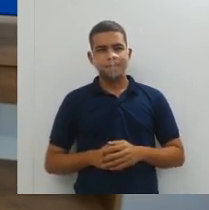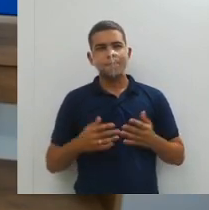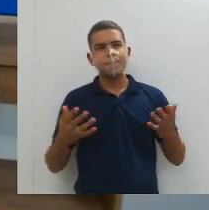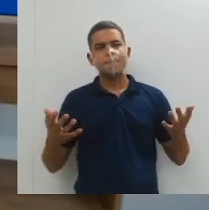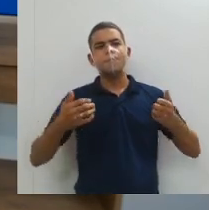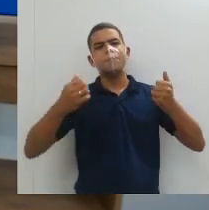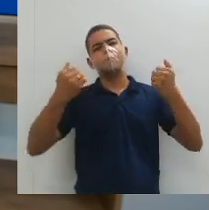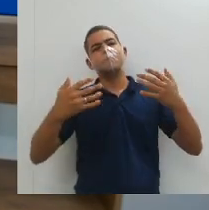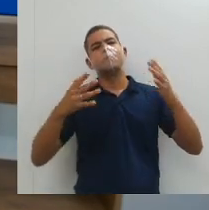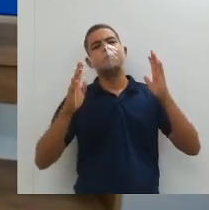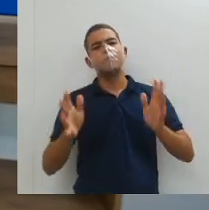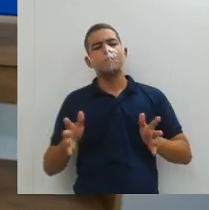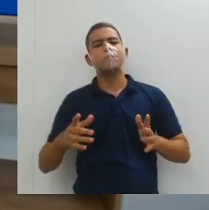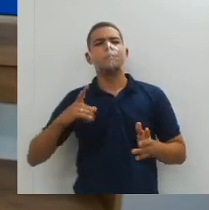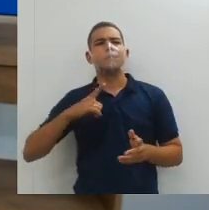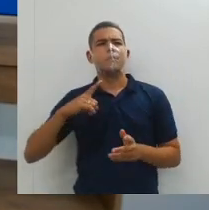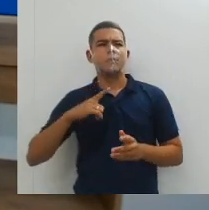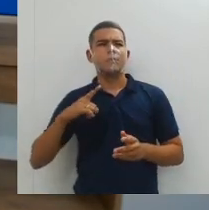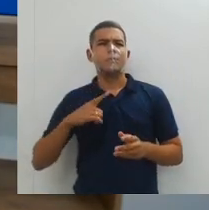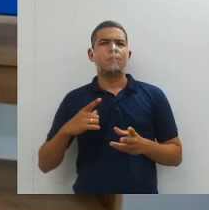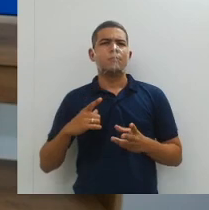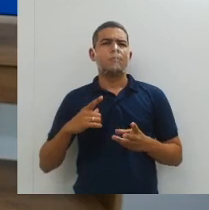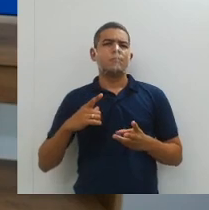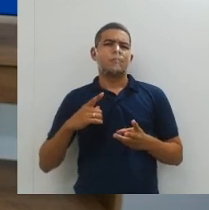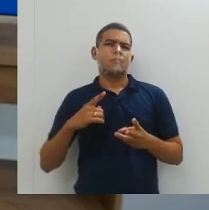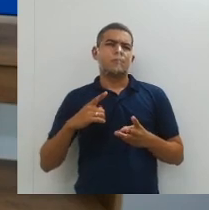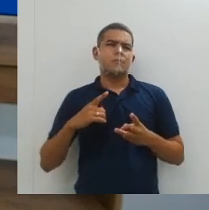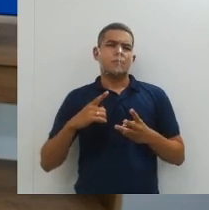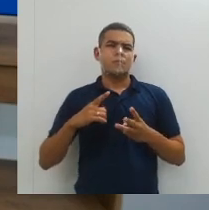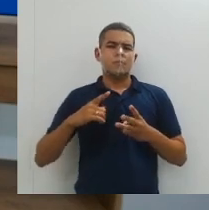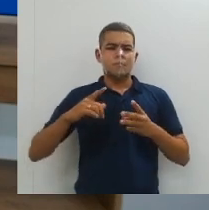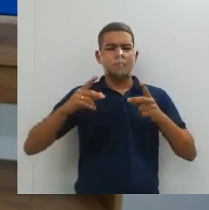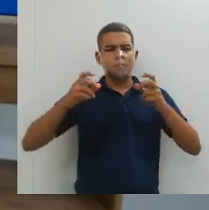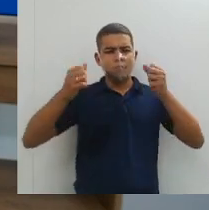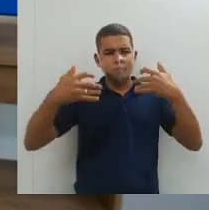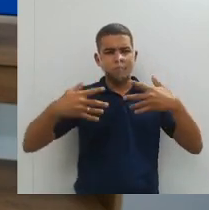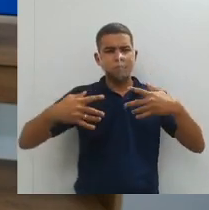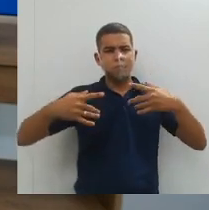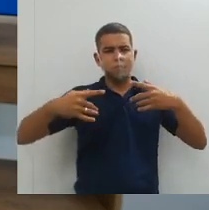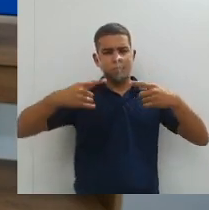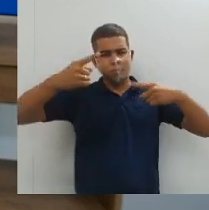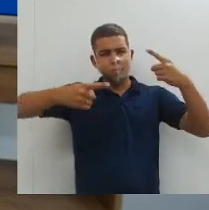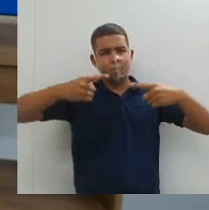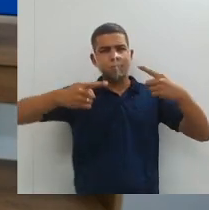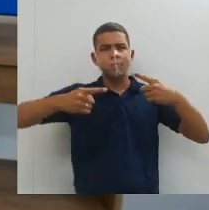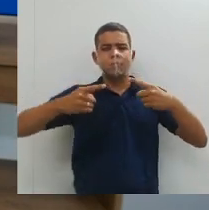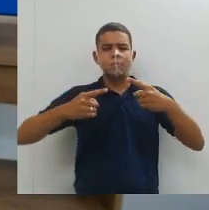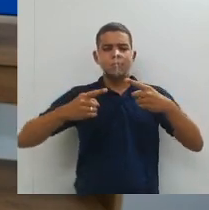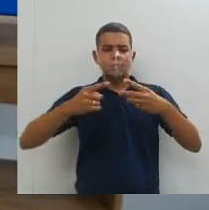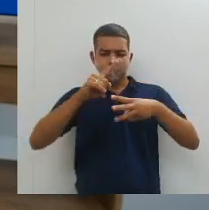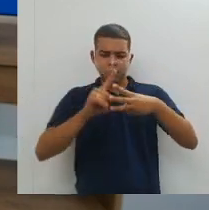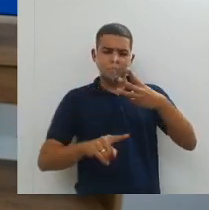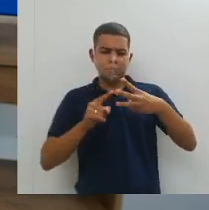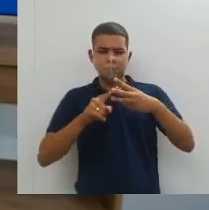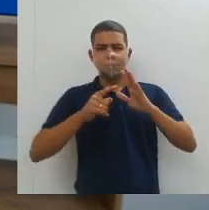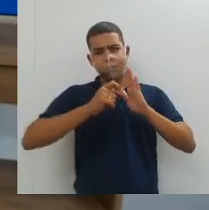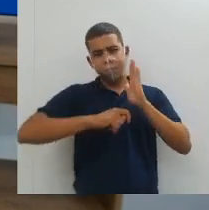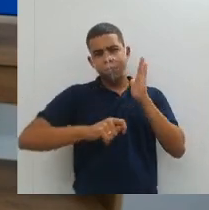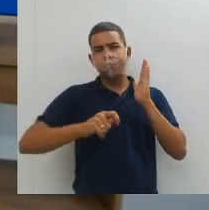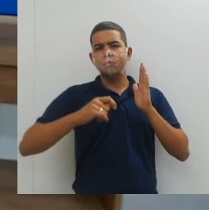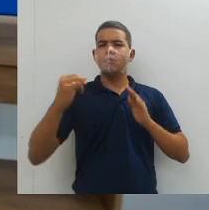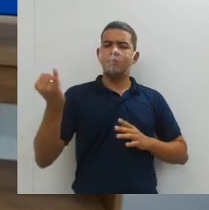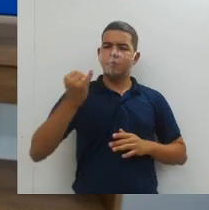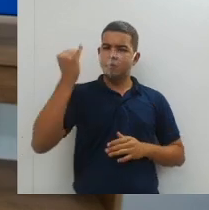falei para vocês, nós vamos tratar sobre política. São 3 autores muito importantes e que a gente vai